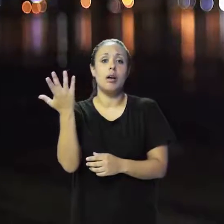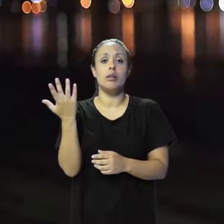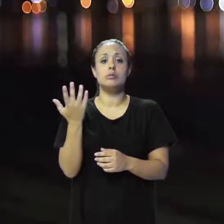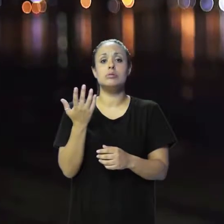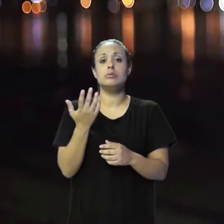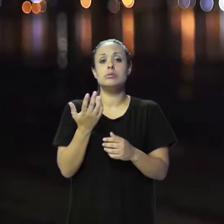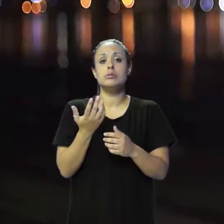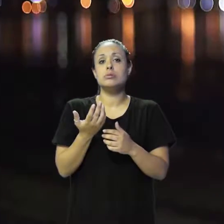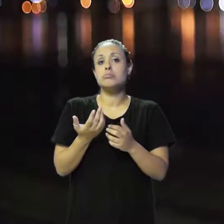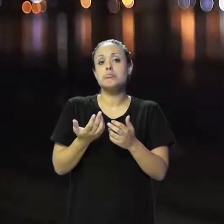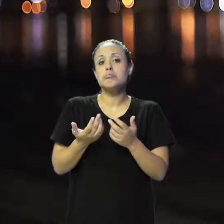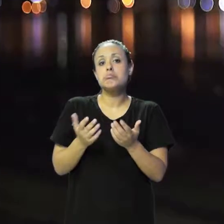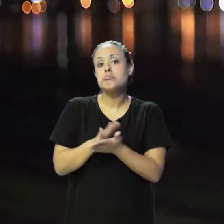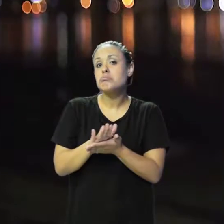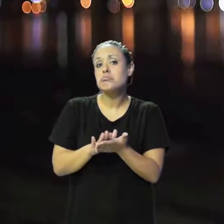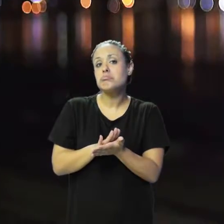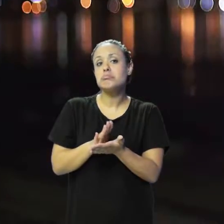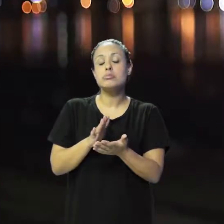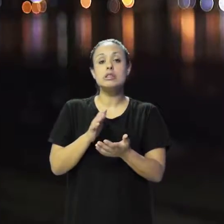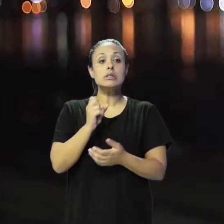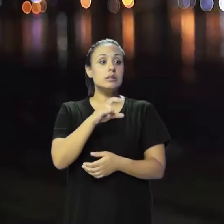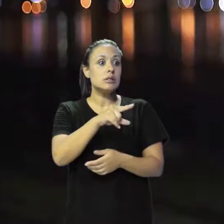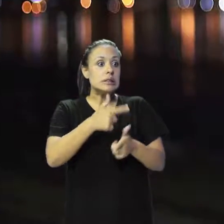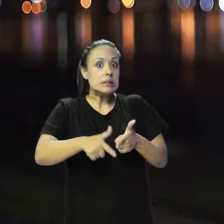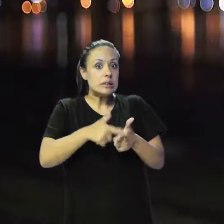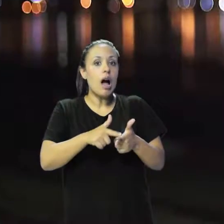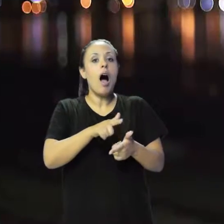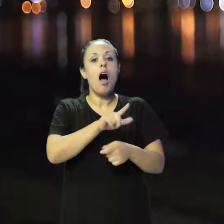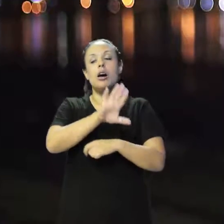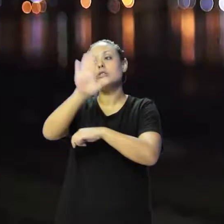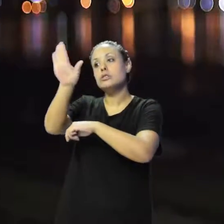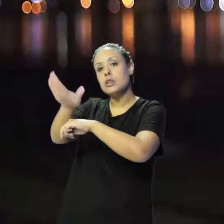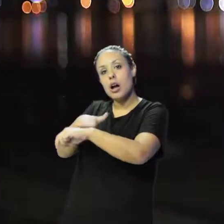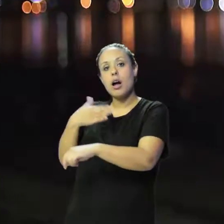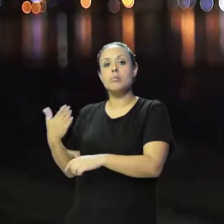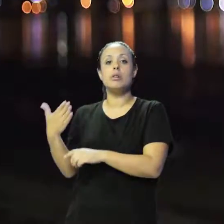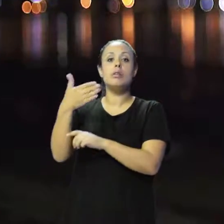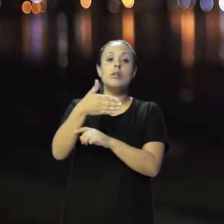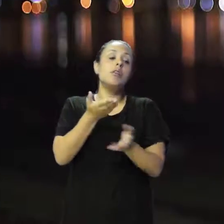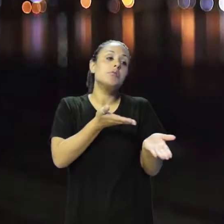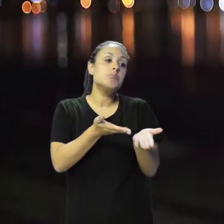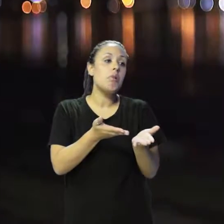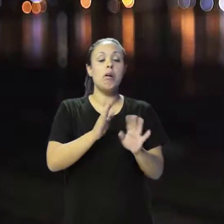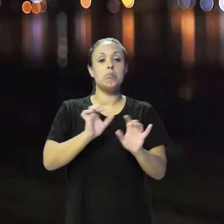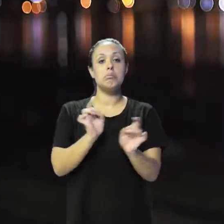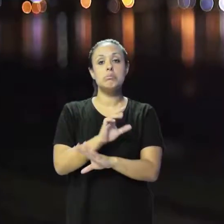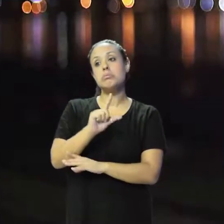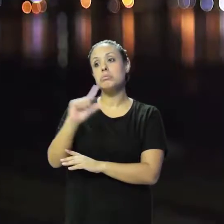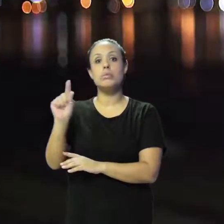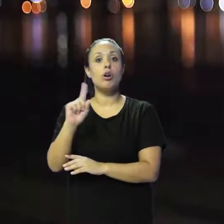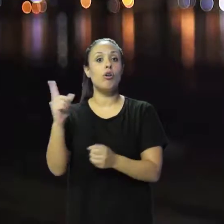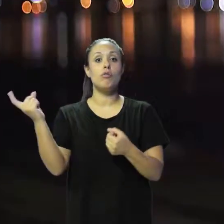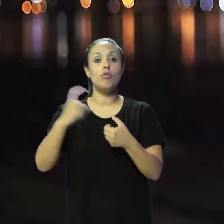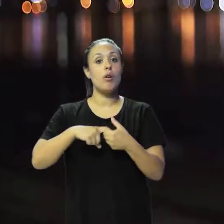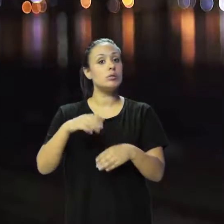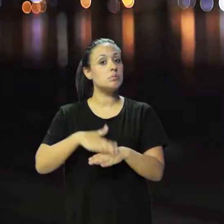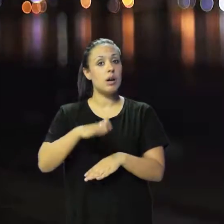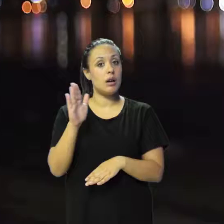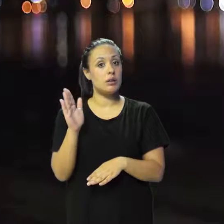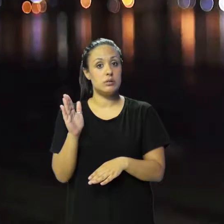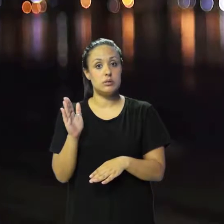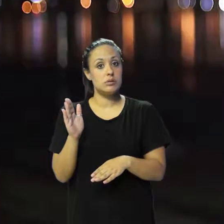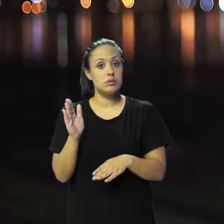que está acontecendo, sabe? Aí só quando acontece algum problema que ele é chamado, né, para fazer esse atendimento e depois vai embora,